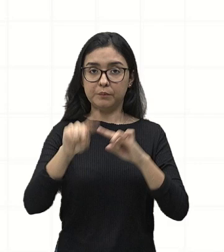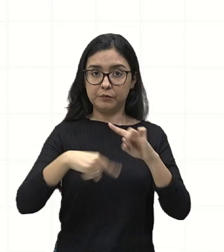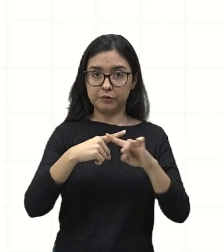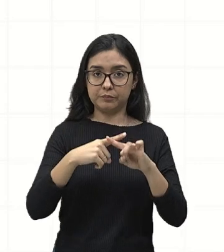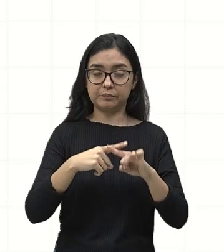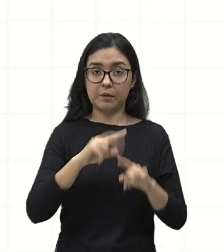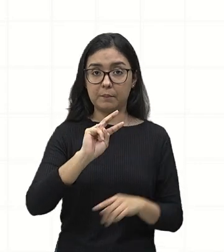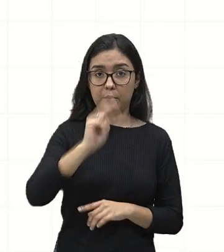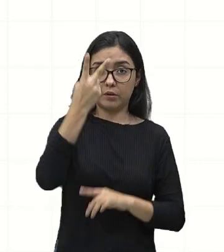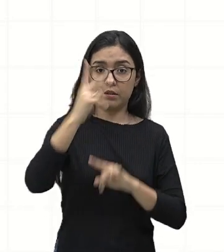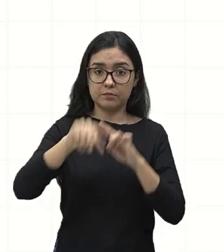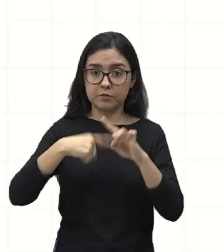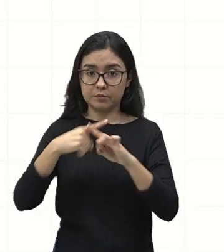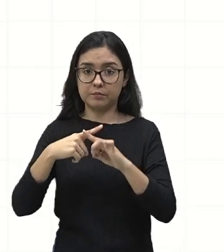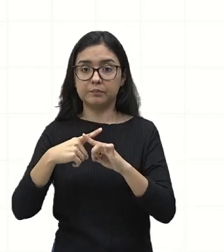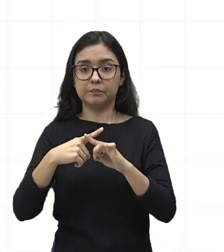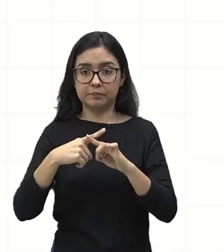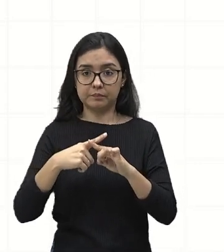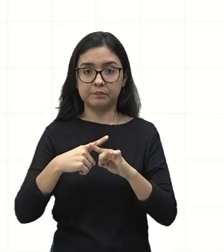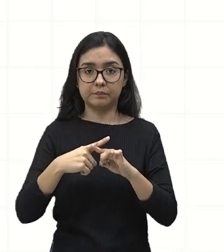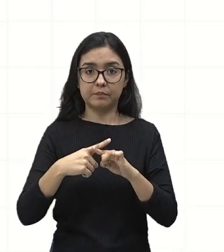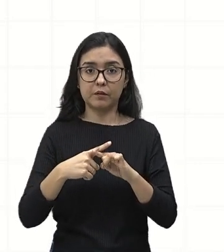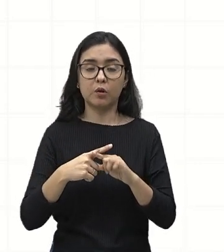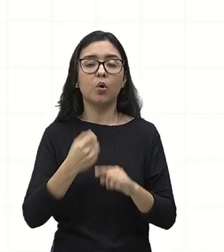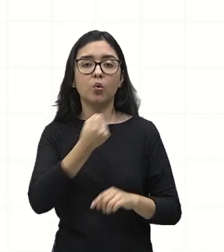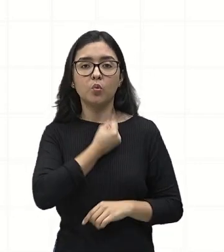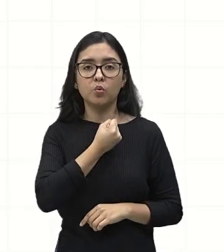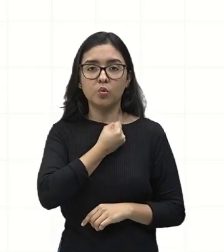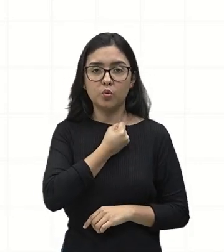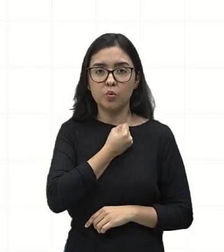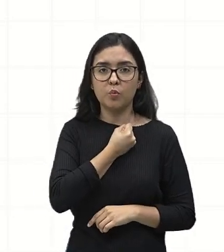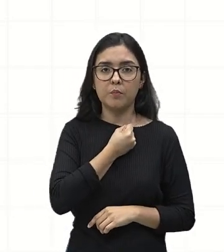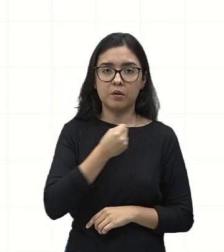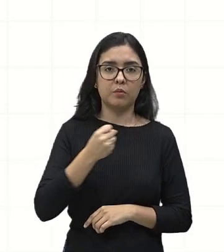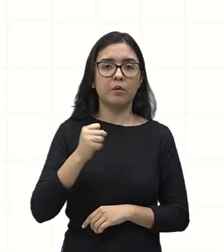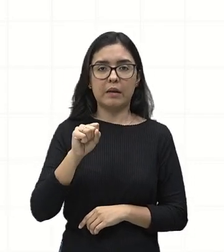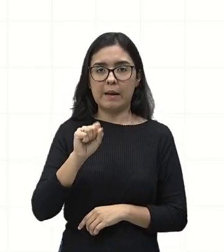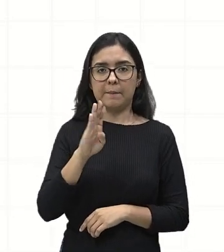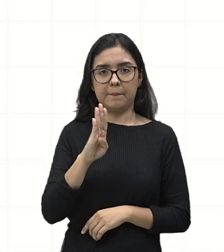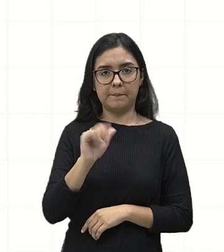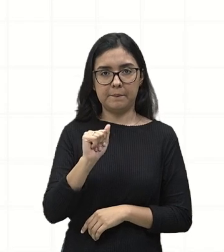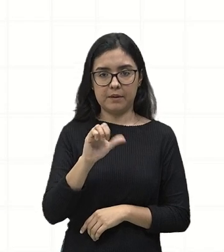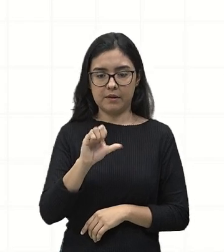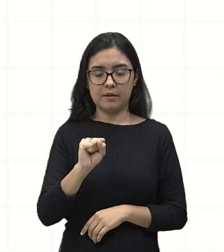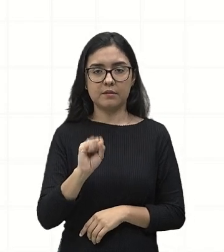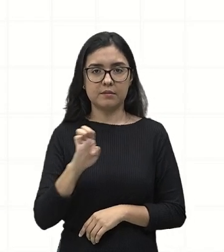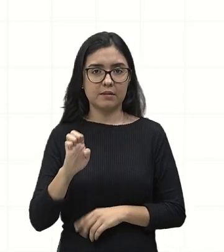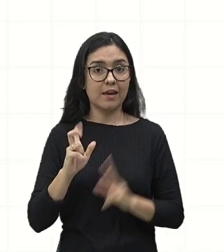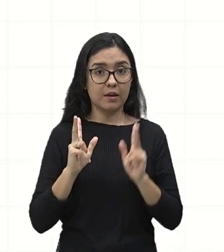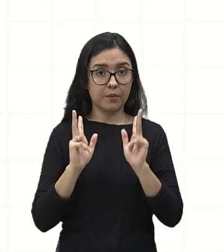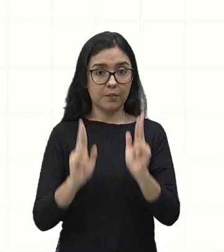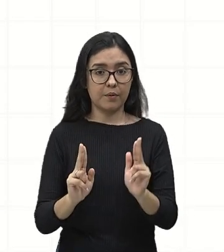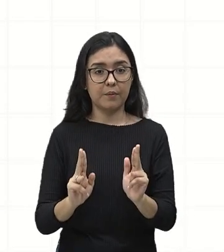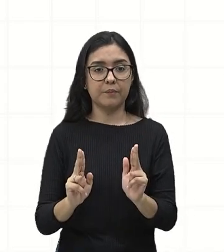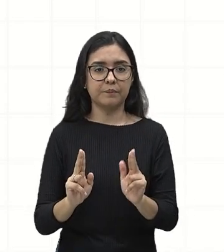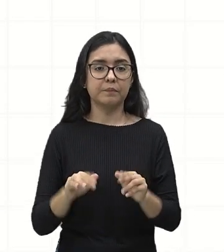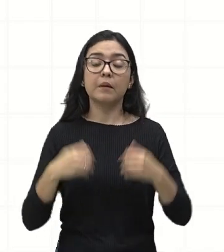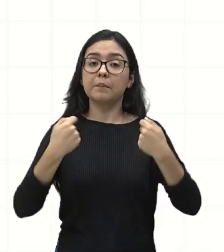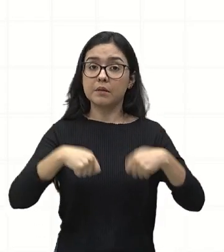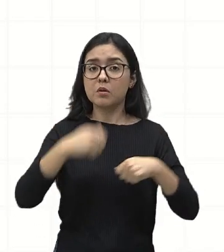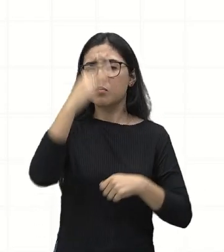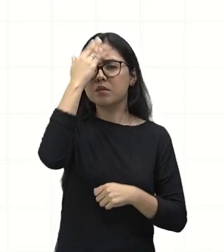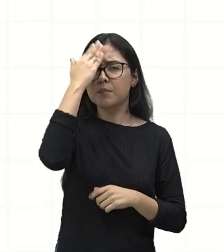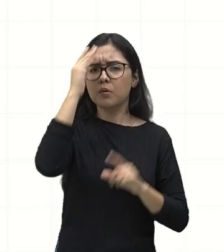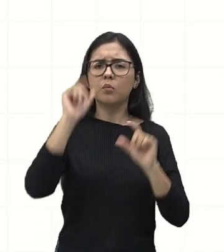multiplicação de potências de mesma base. Então, olha só como é importante aqui nós sabermos, né, o que é a base e o que é o expoente,